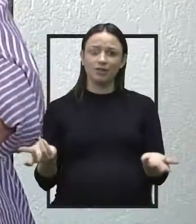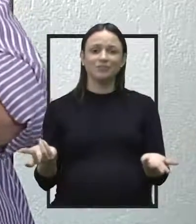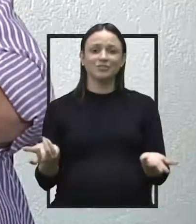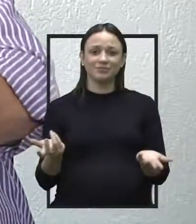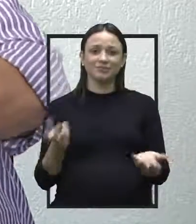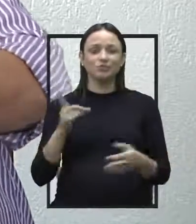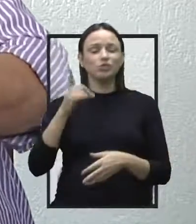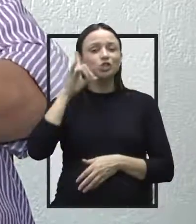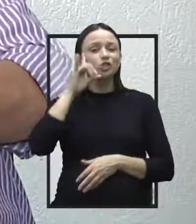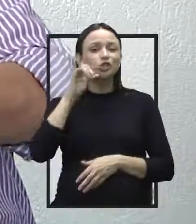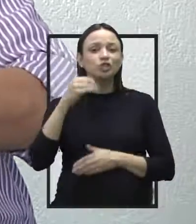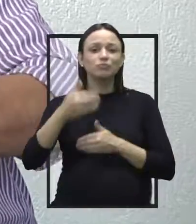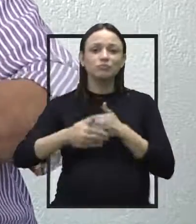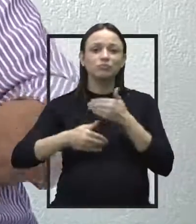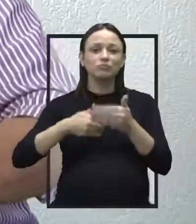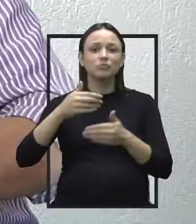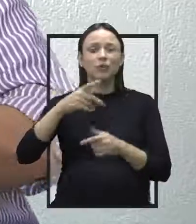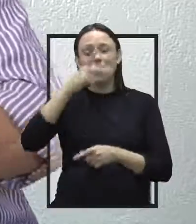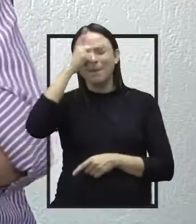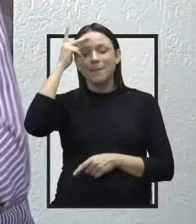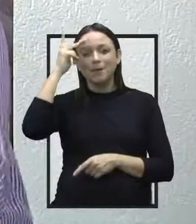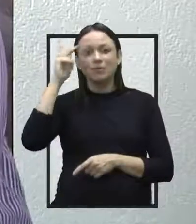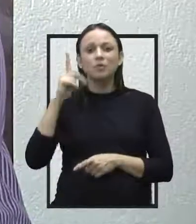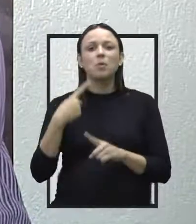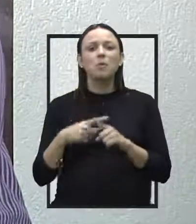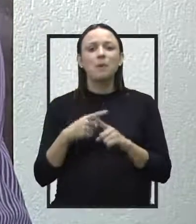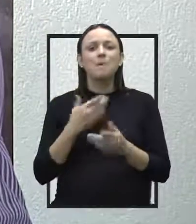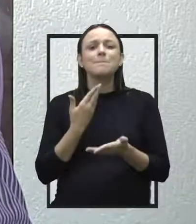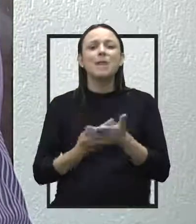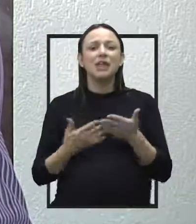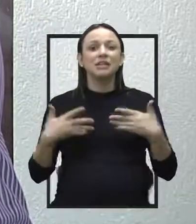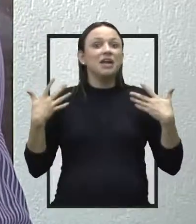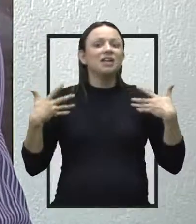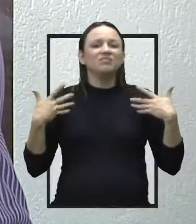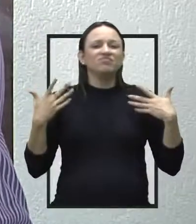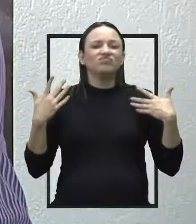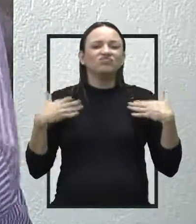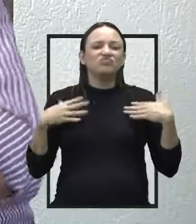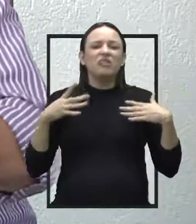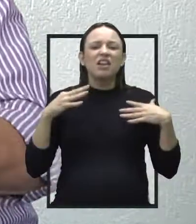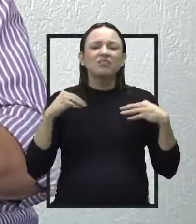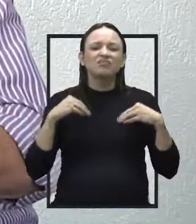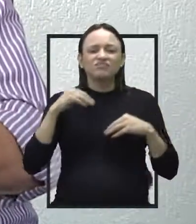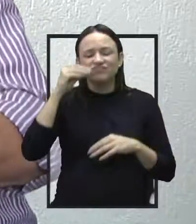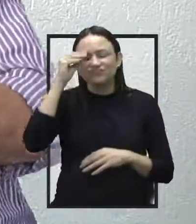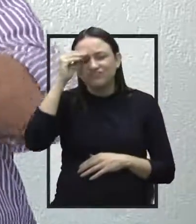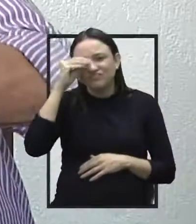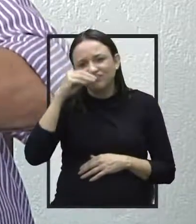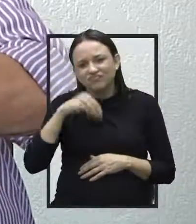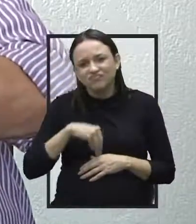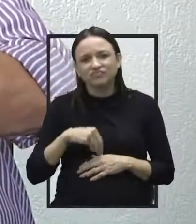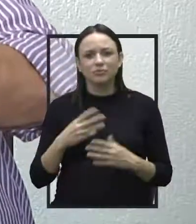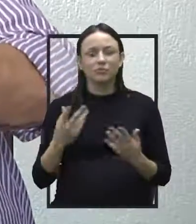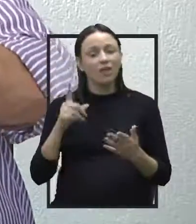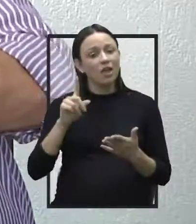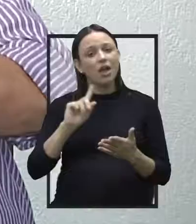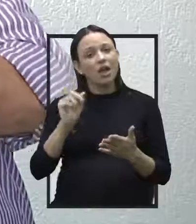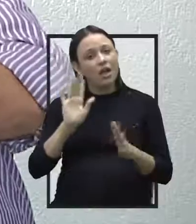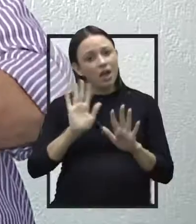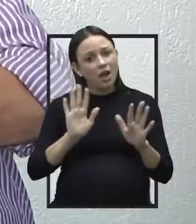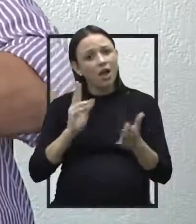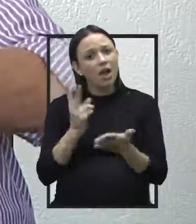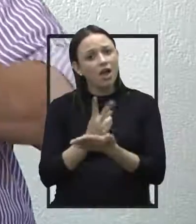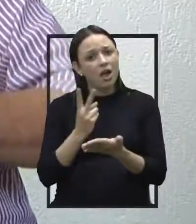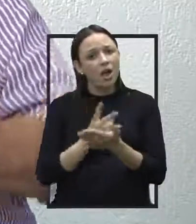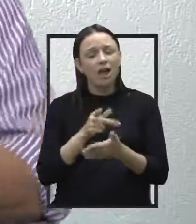vemos que dia a dia as pessoas estão perdendo um pouco o entusiasmo pela política. E é um erro, porque aqui vai ter sempre um